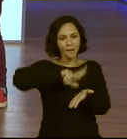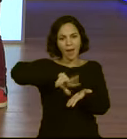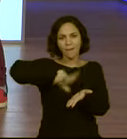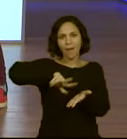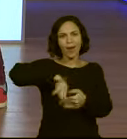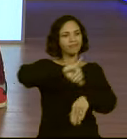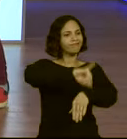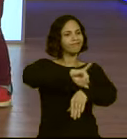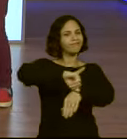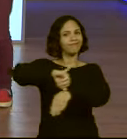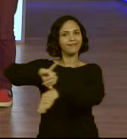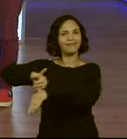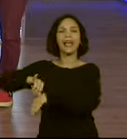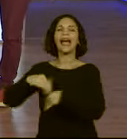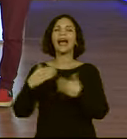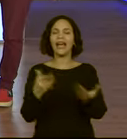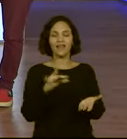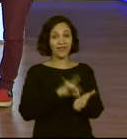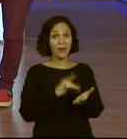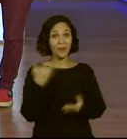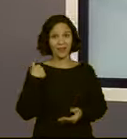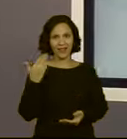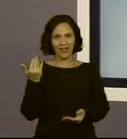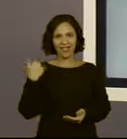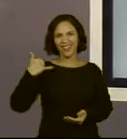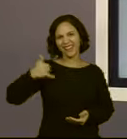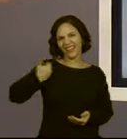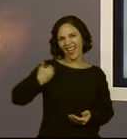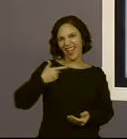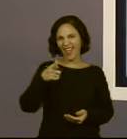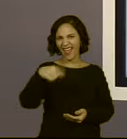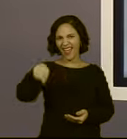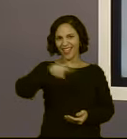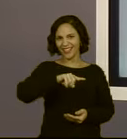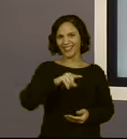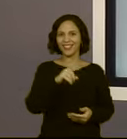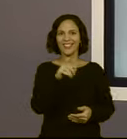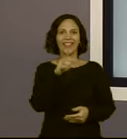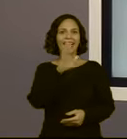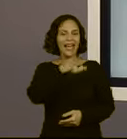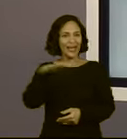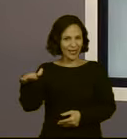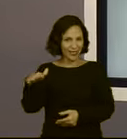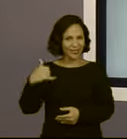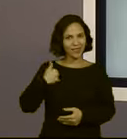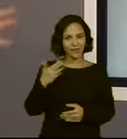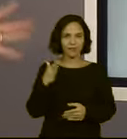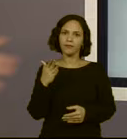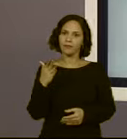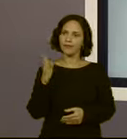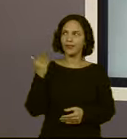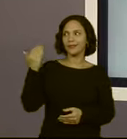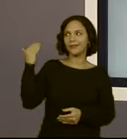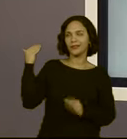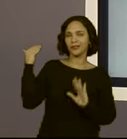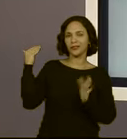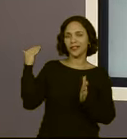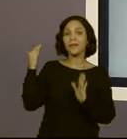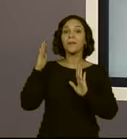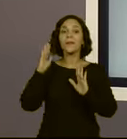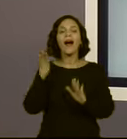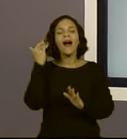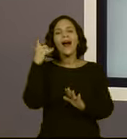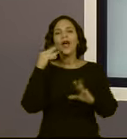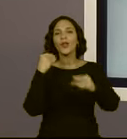coleção é É verdade eu quando era da idade dos nossos alunos aqui bom Já faz um tempinho